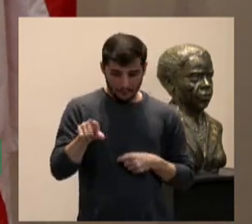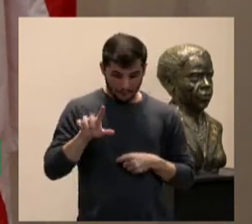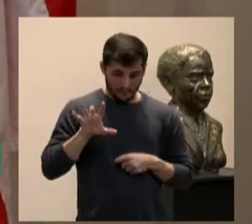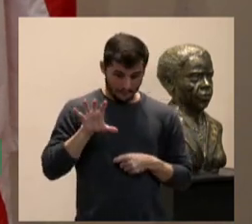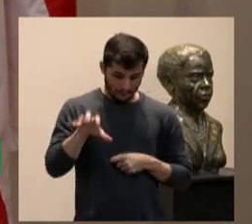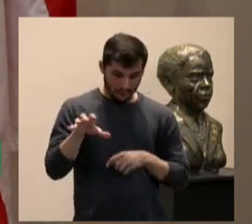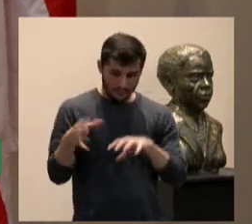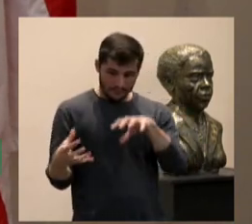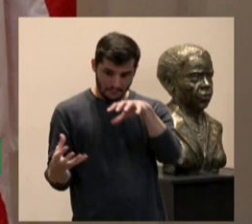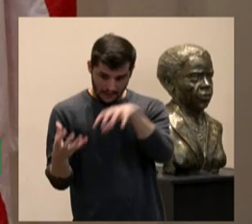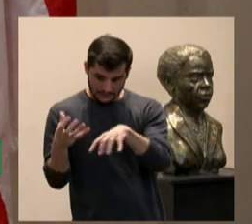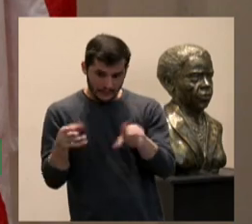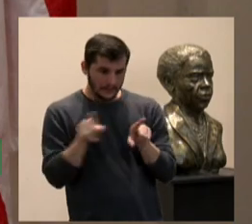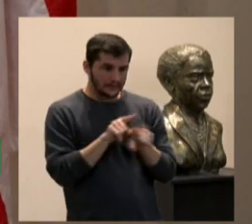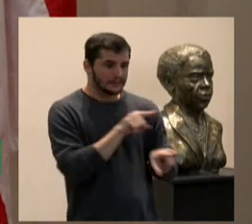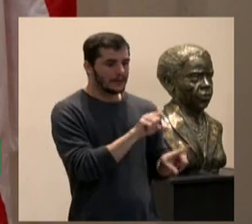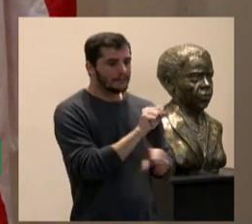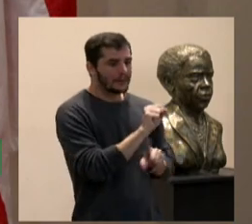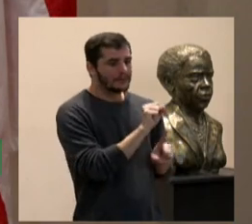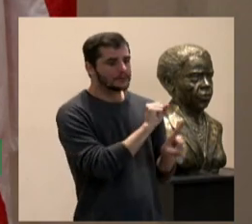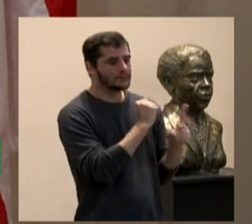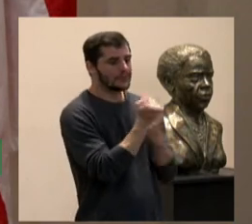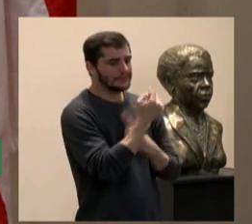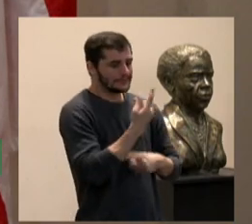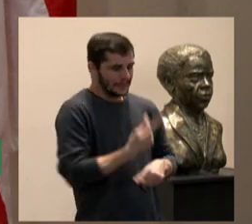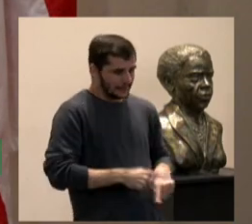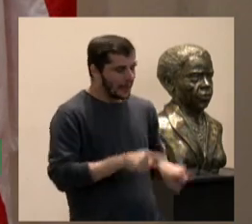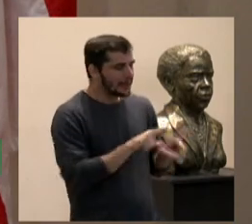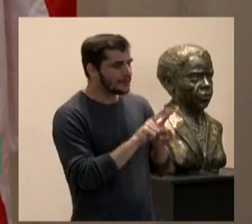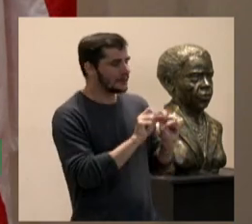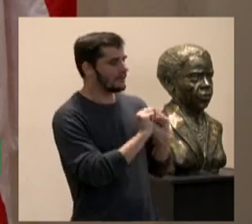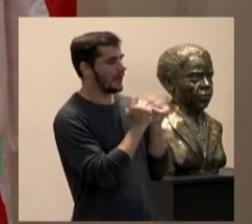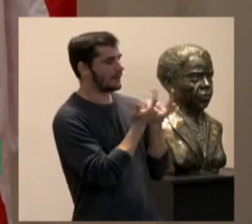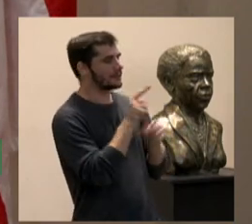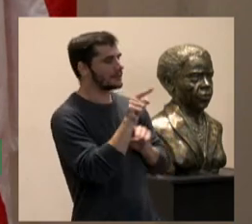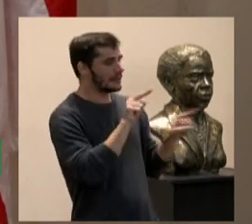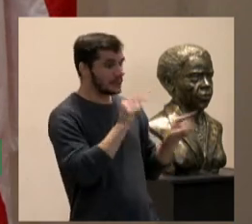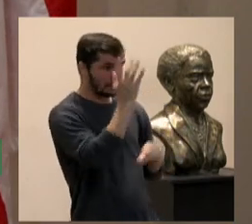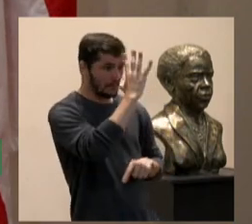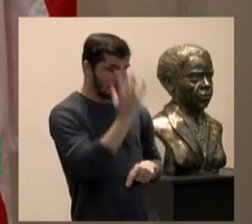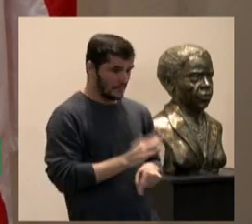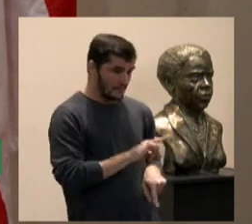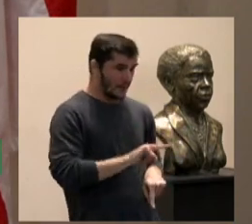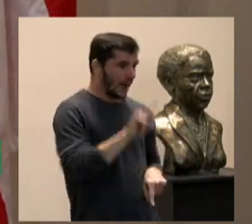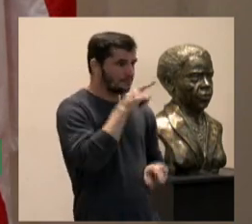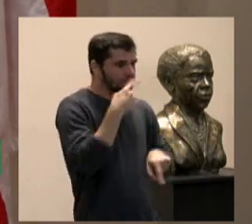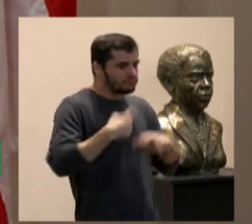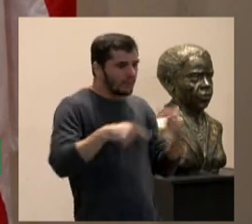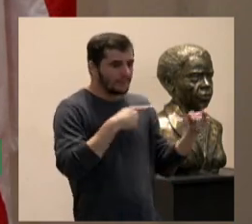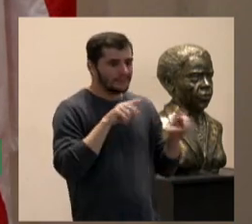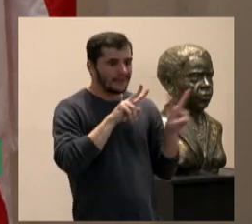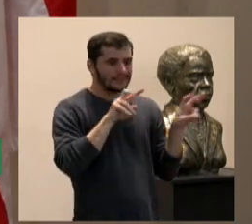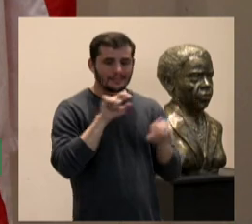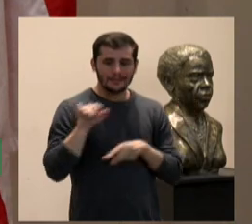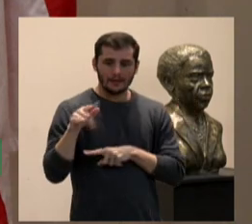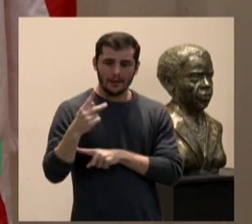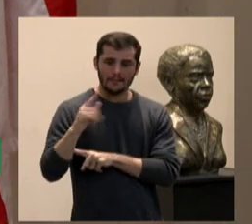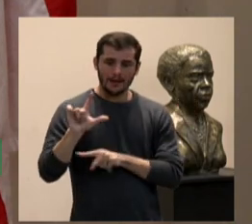sociedade civil e dos nossos estudos, das nossas pesquisas. Então, acho que nós estamos vivendo um